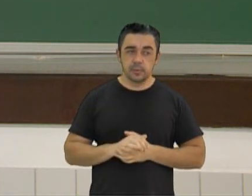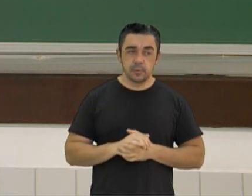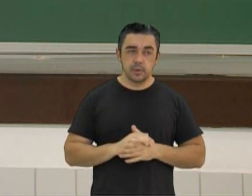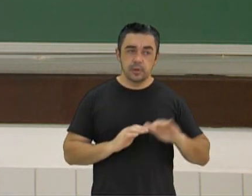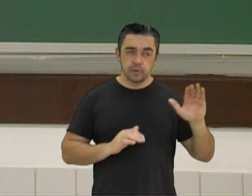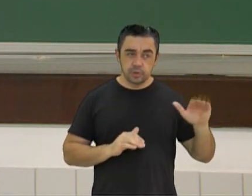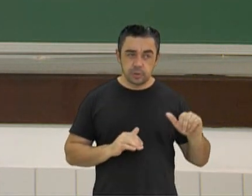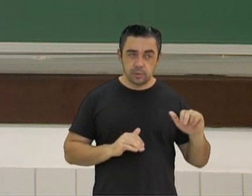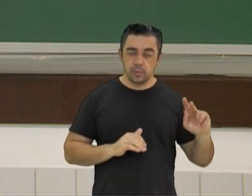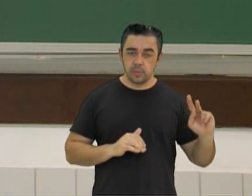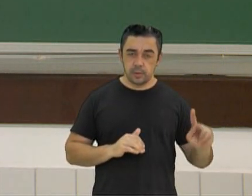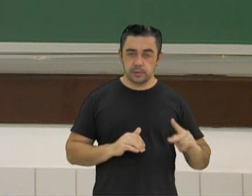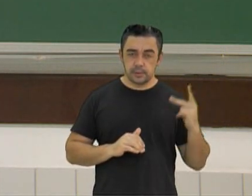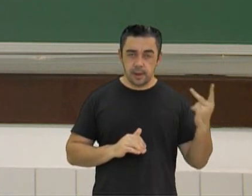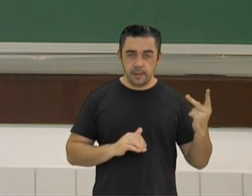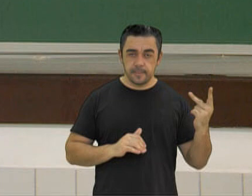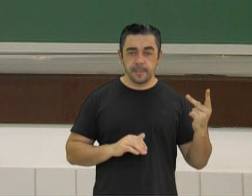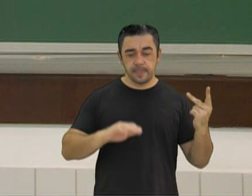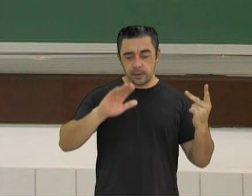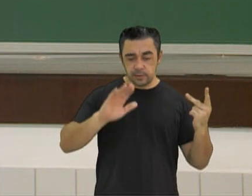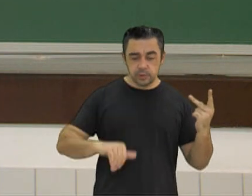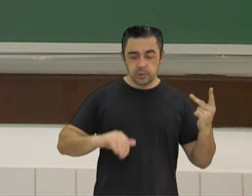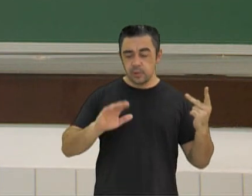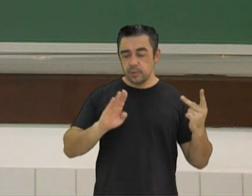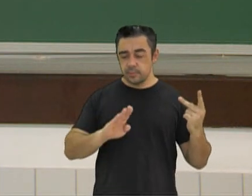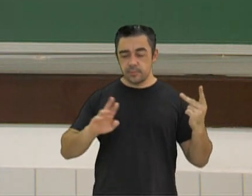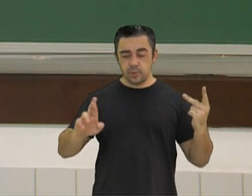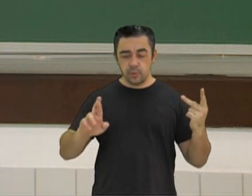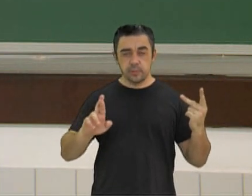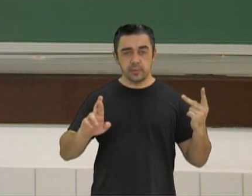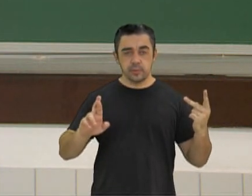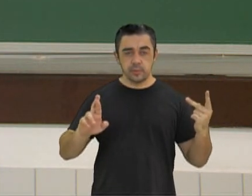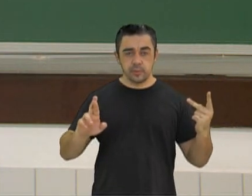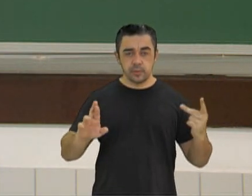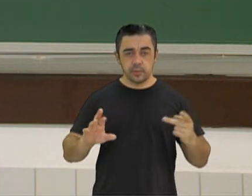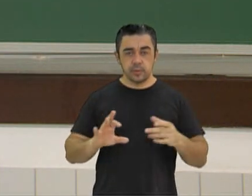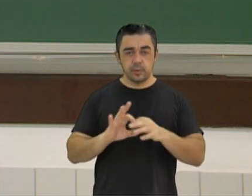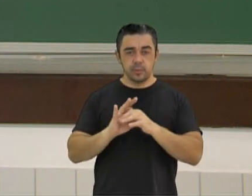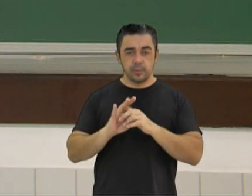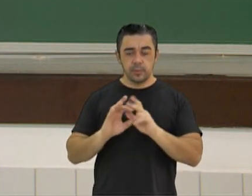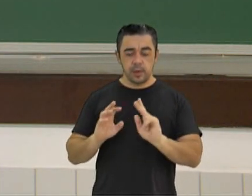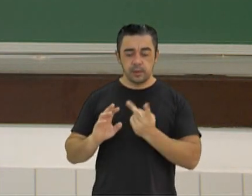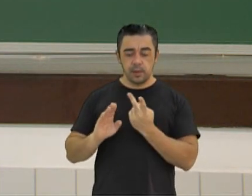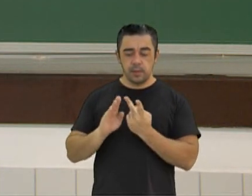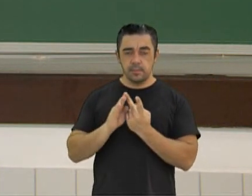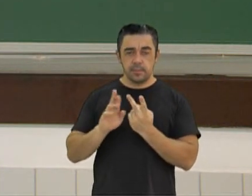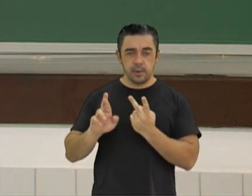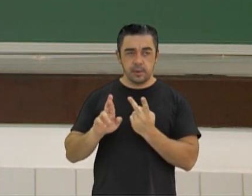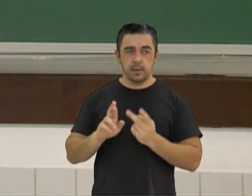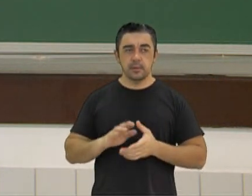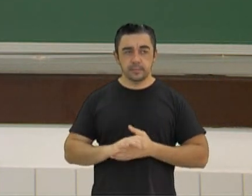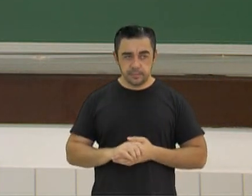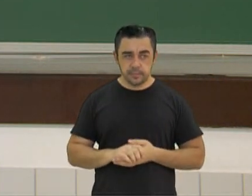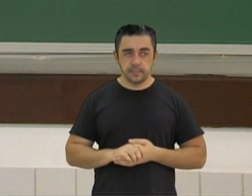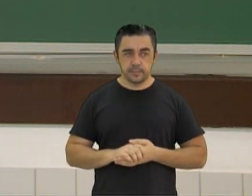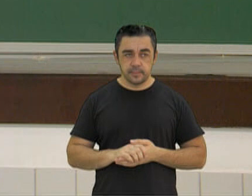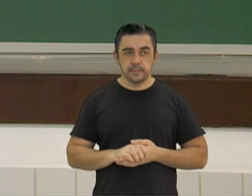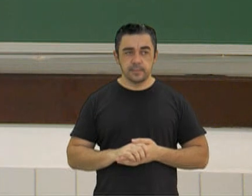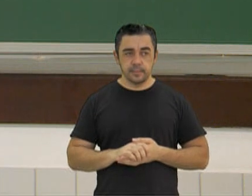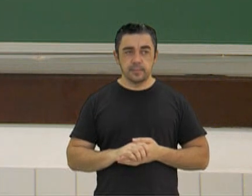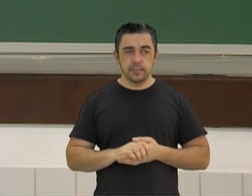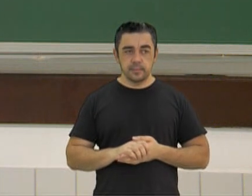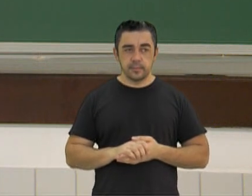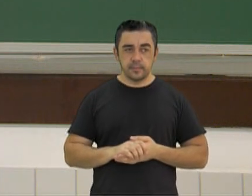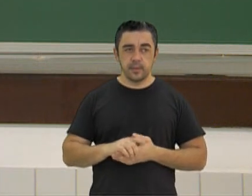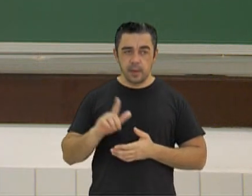um halogênio, elimino aqui o hidrogênio, né? Eu quebro as ligações. Hidrogênio com o bromo